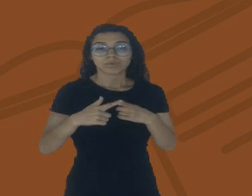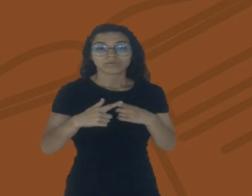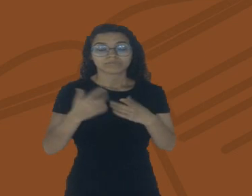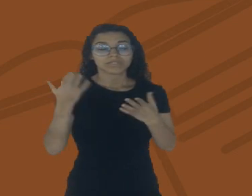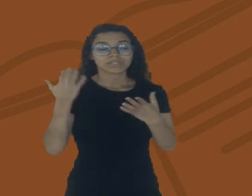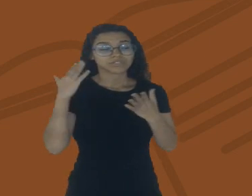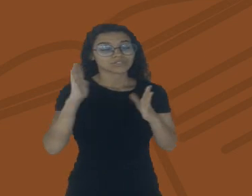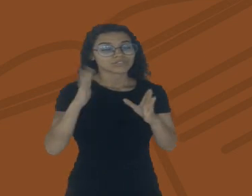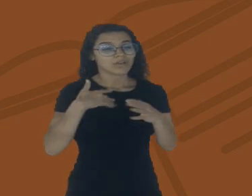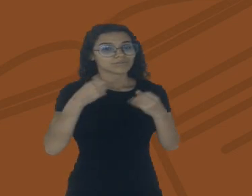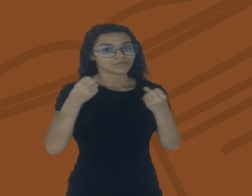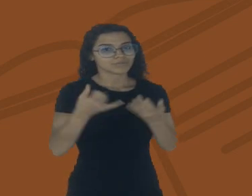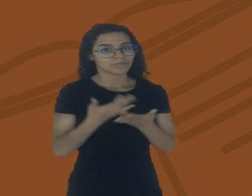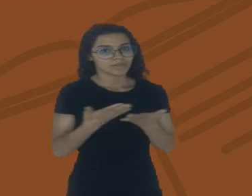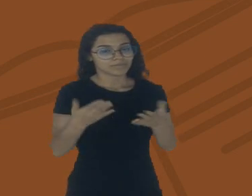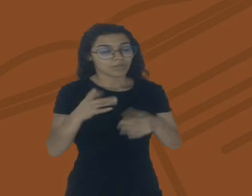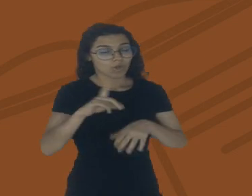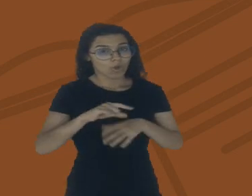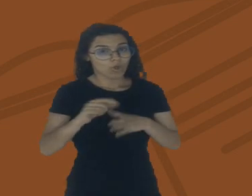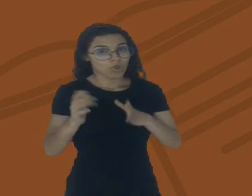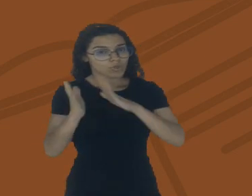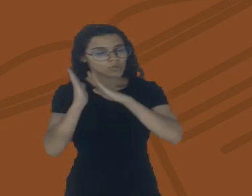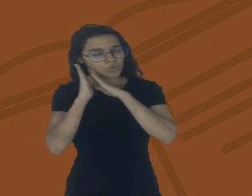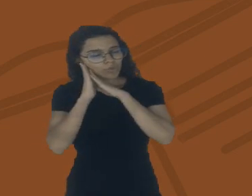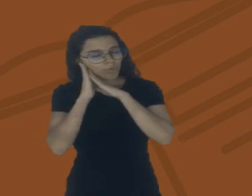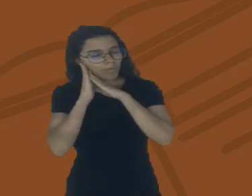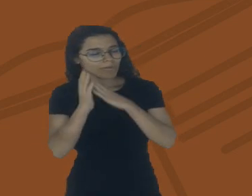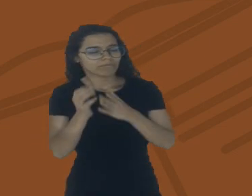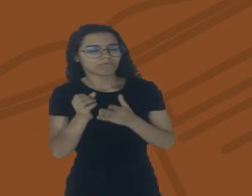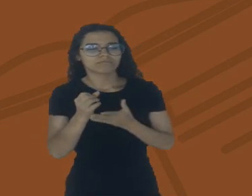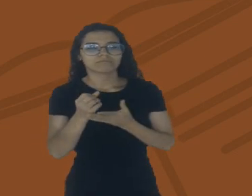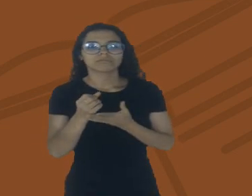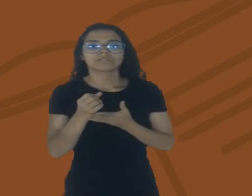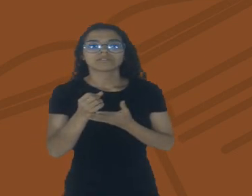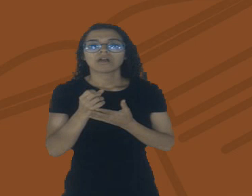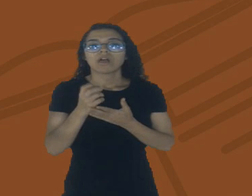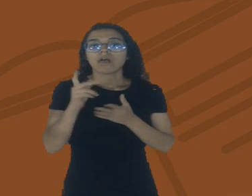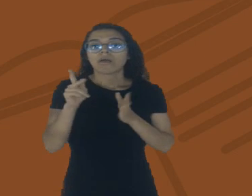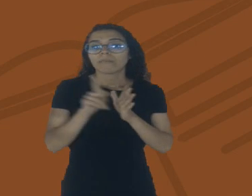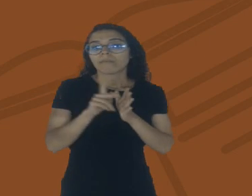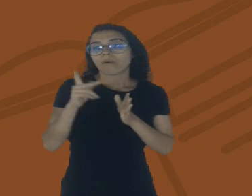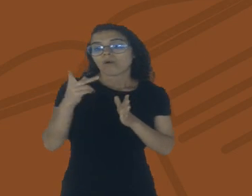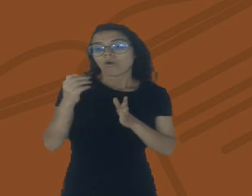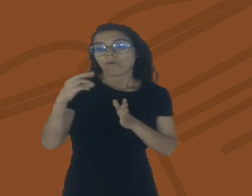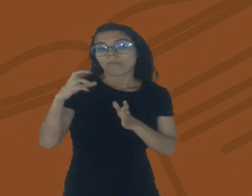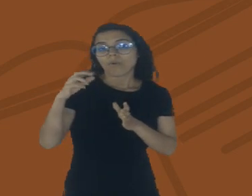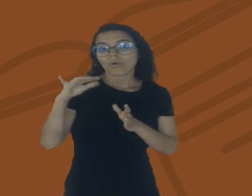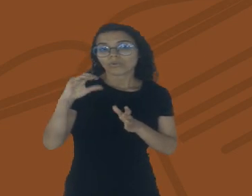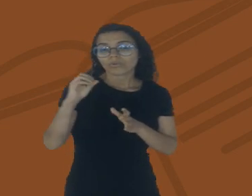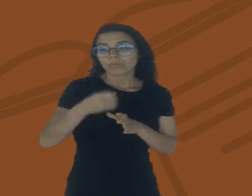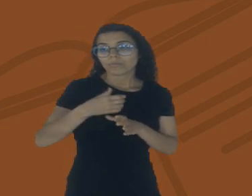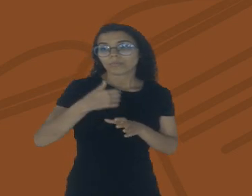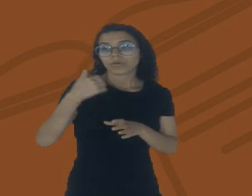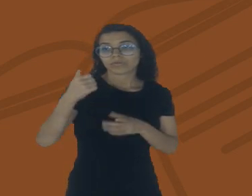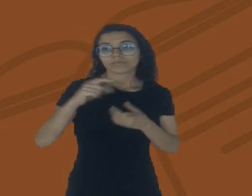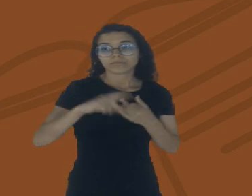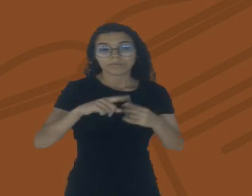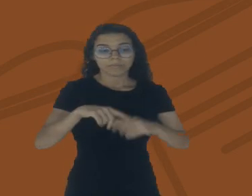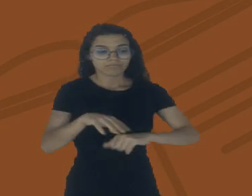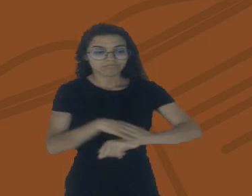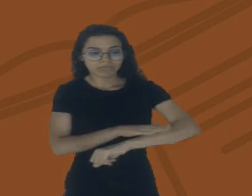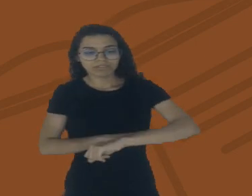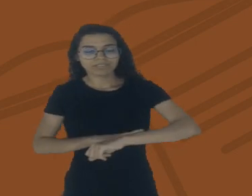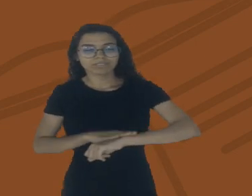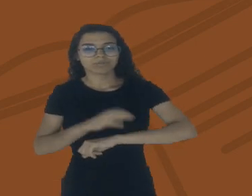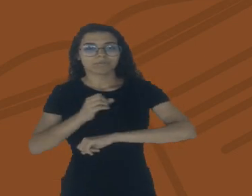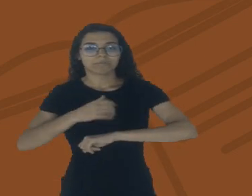falado, é durante o sono que acontece síntese de proteína, que alguns hormônios se desenvolvem, né, que alguns tecidos se